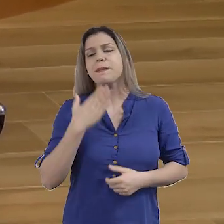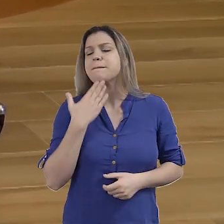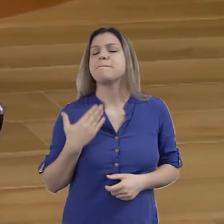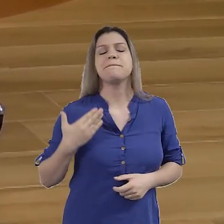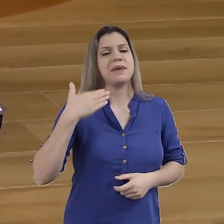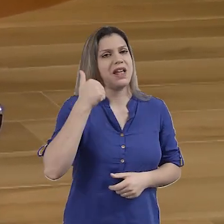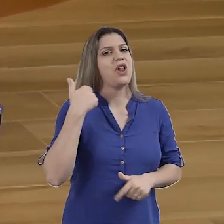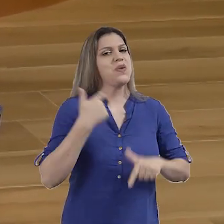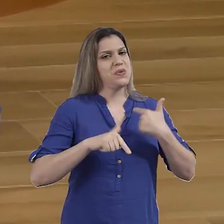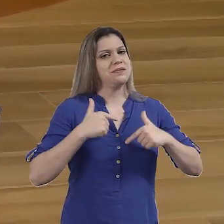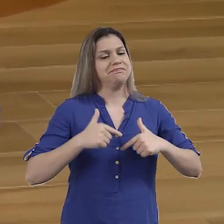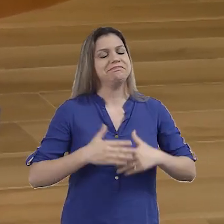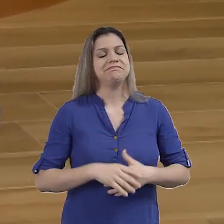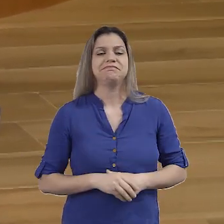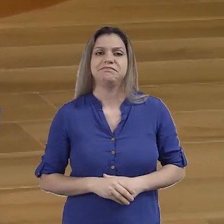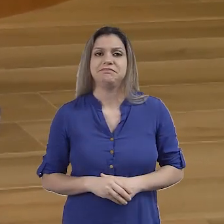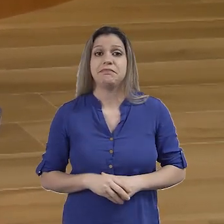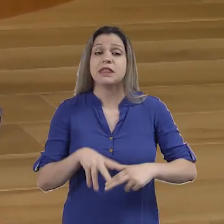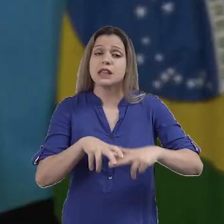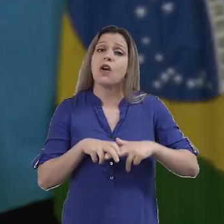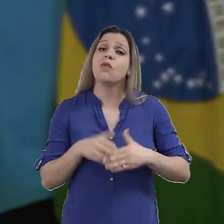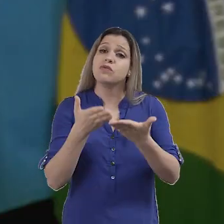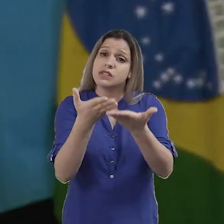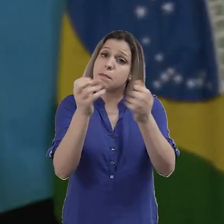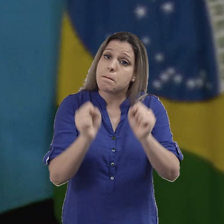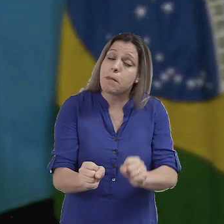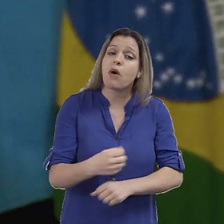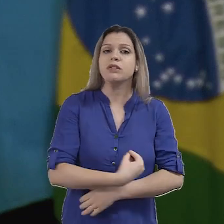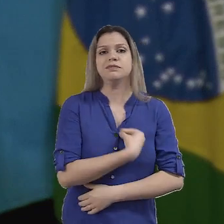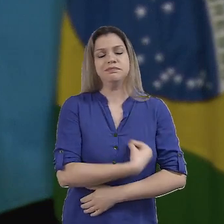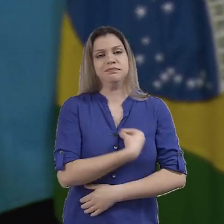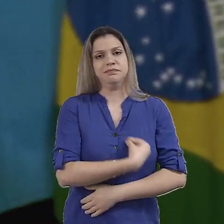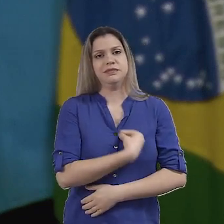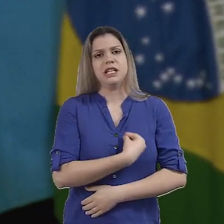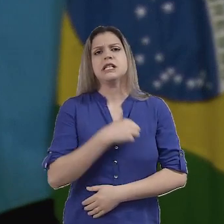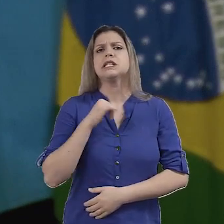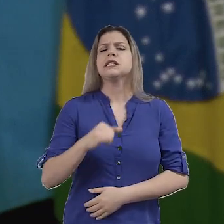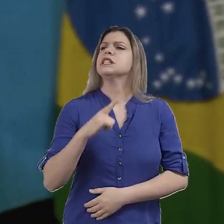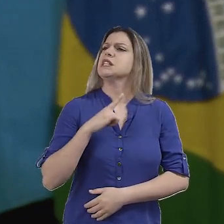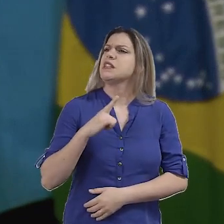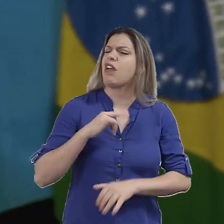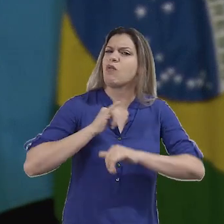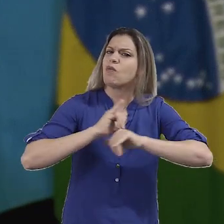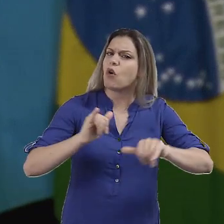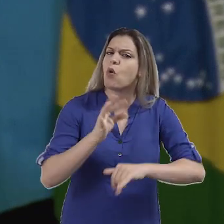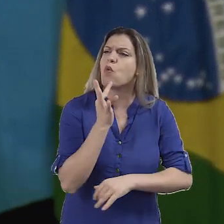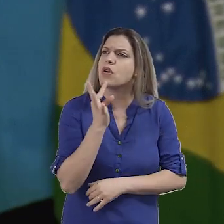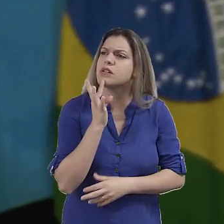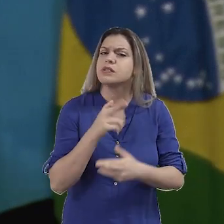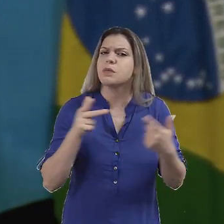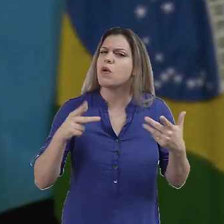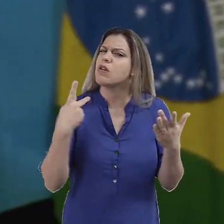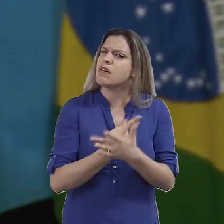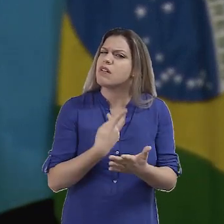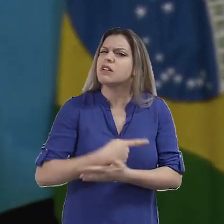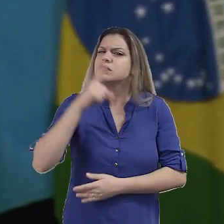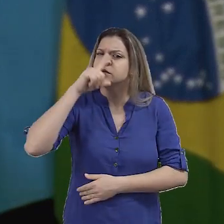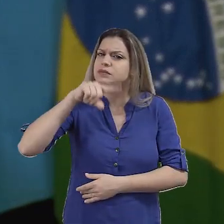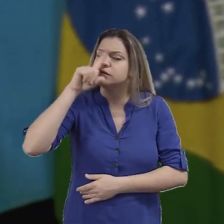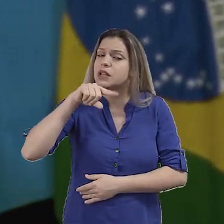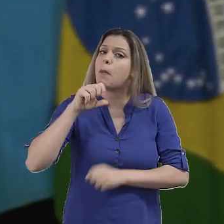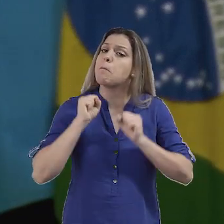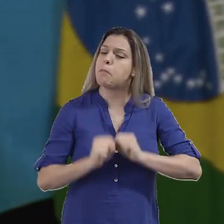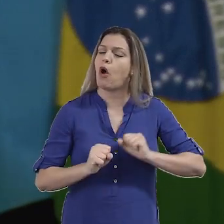população. Isso melhora o serviço que é prestado. Então, você pode participar. Se tiver notícia, conhecimento de